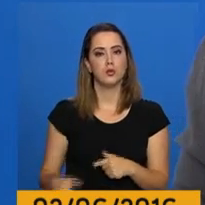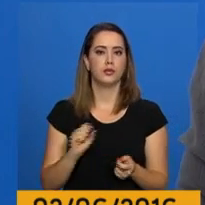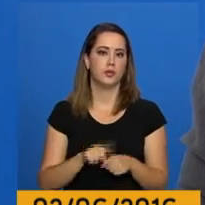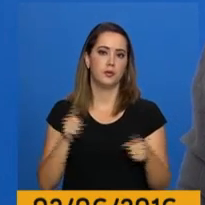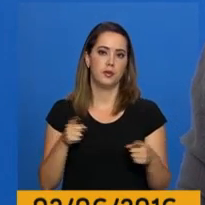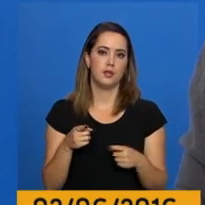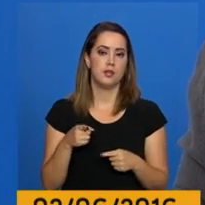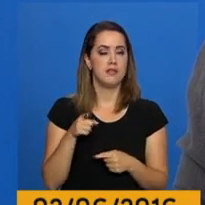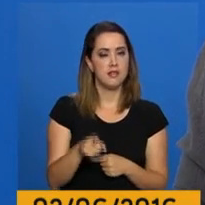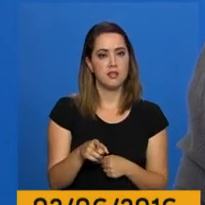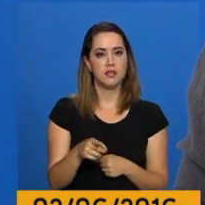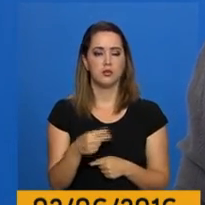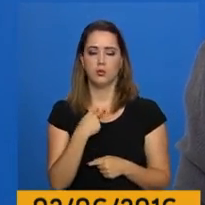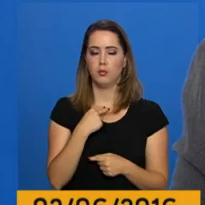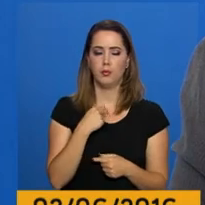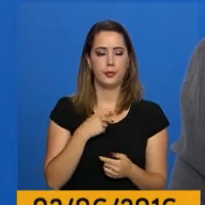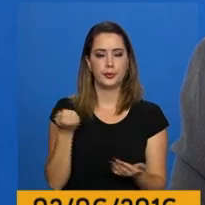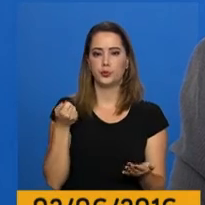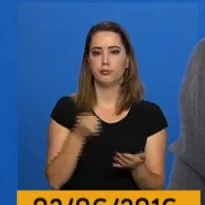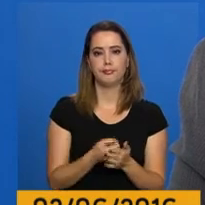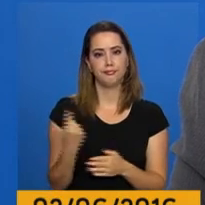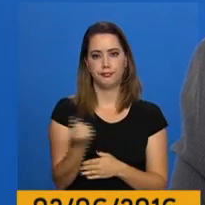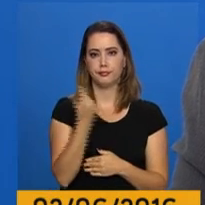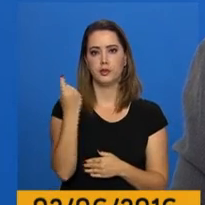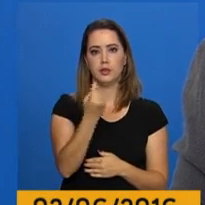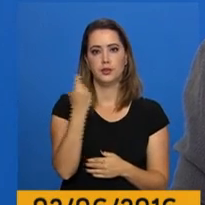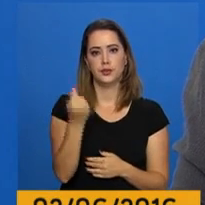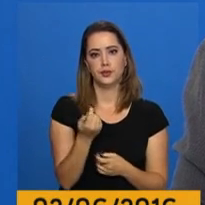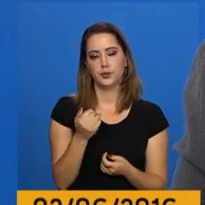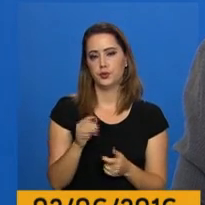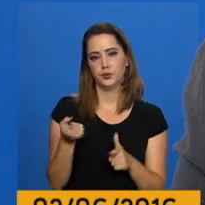isoladamente a questão do ajuste. A questão das regras